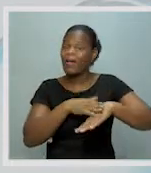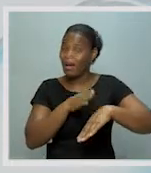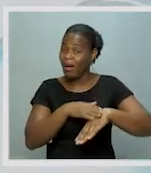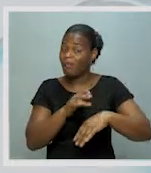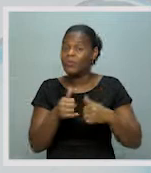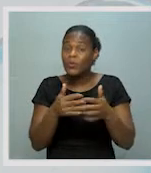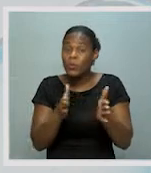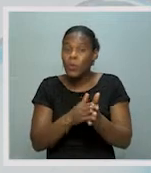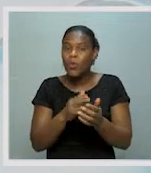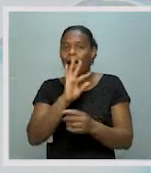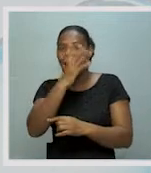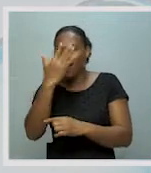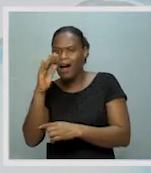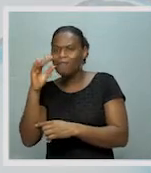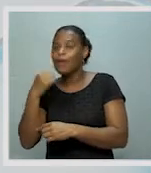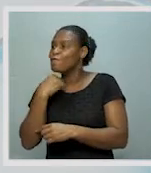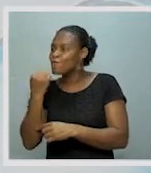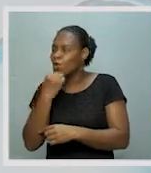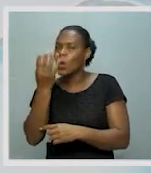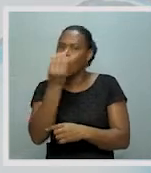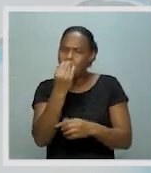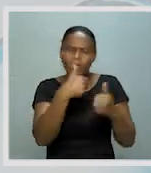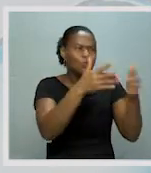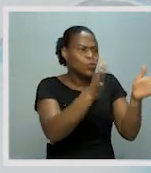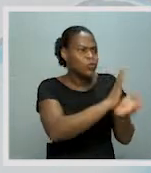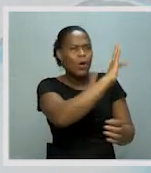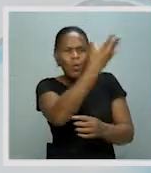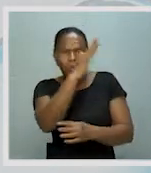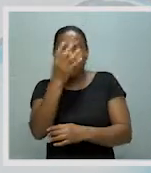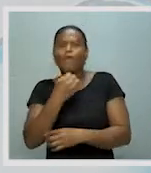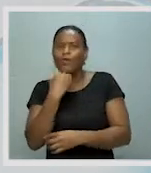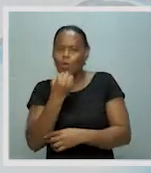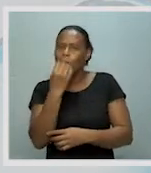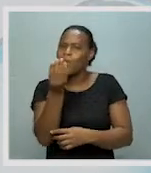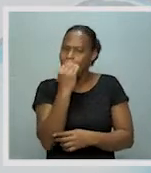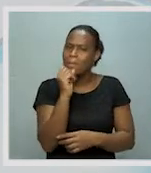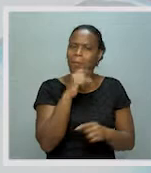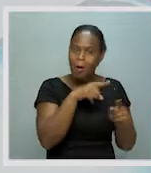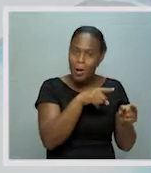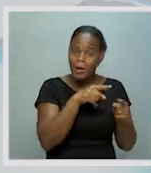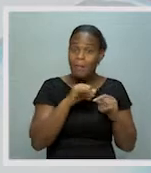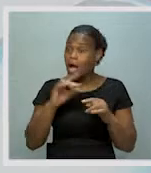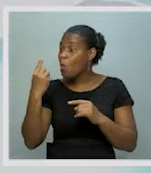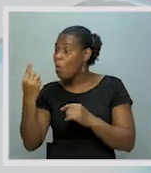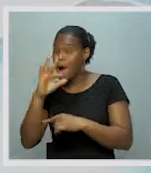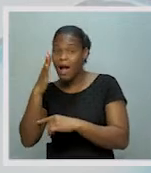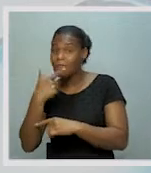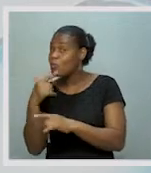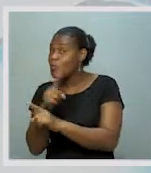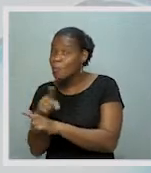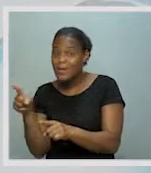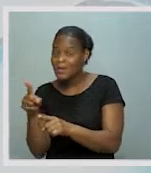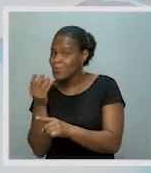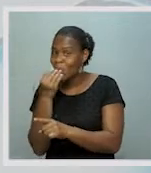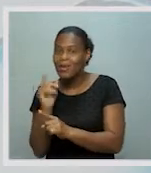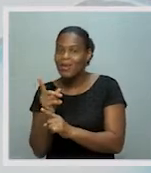a árvore teria que comer, né? Dos frutos das árvores do jardim, excepto uma árvore. E o que